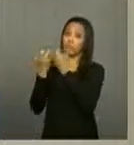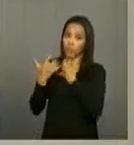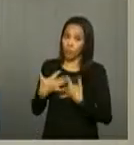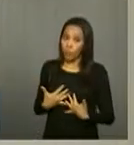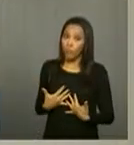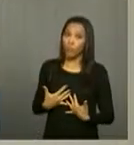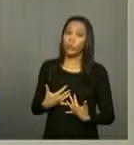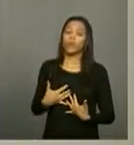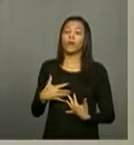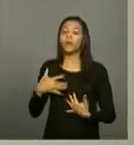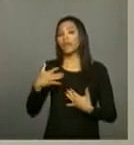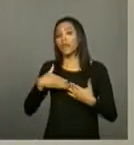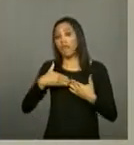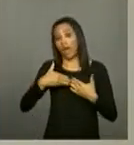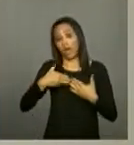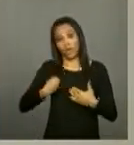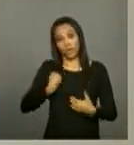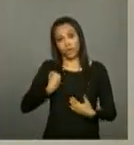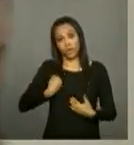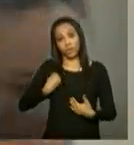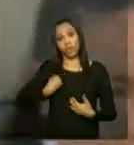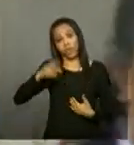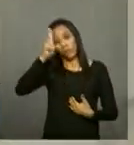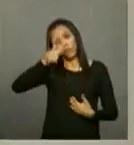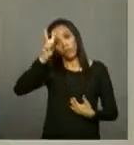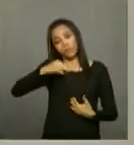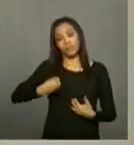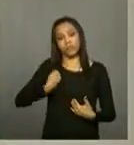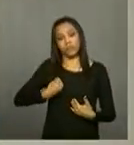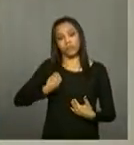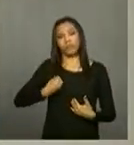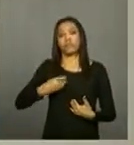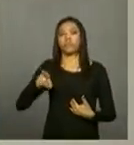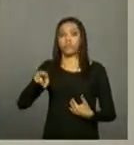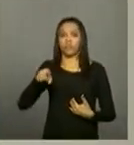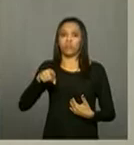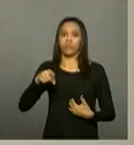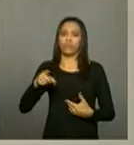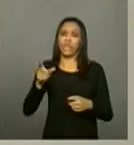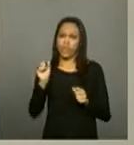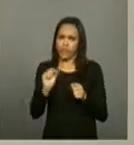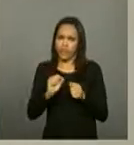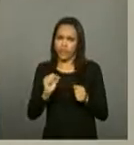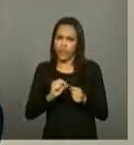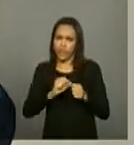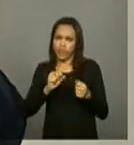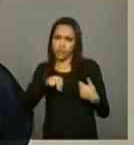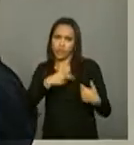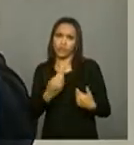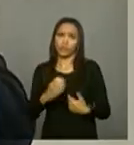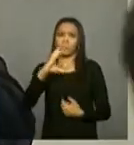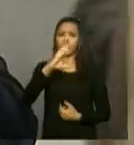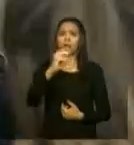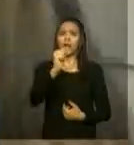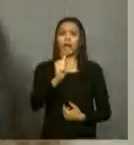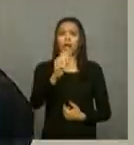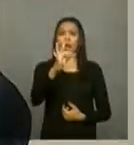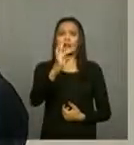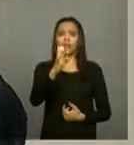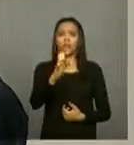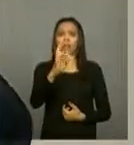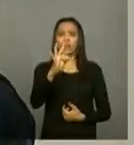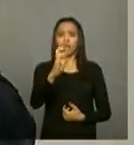história clínica de saúde de doença dele fez um cateterismo na frança então são todos os dados que nós